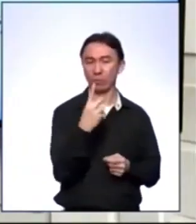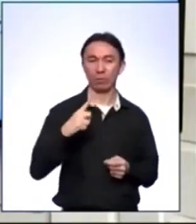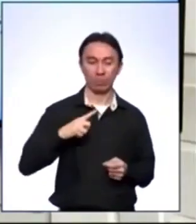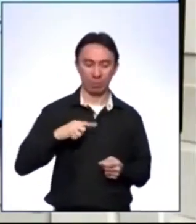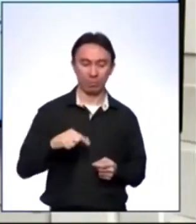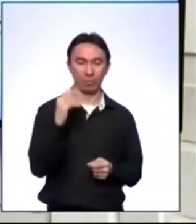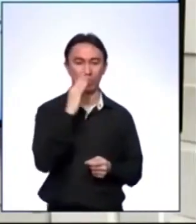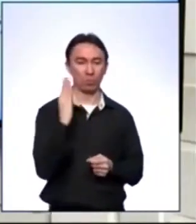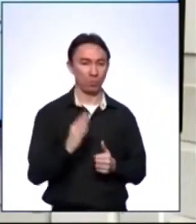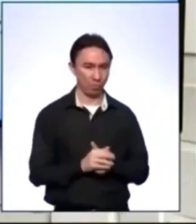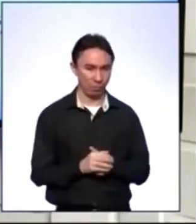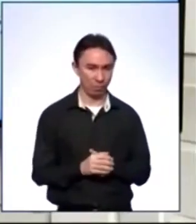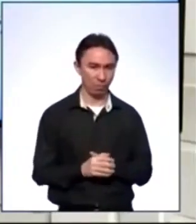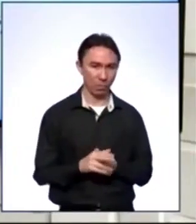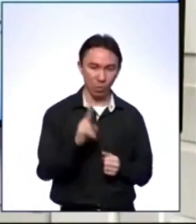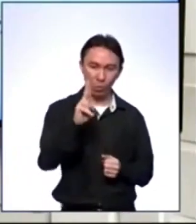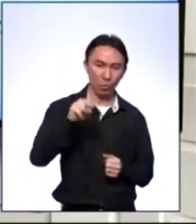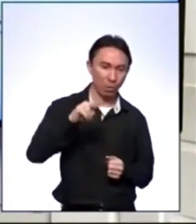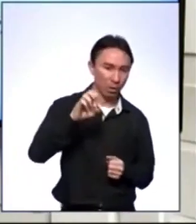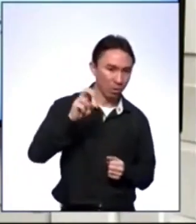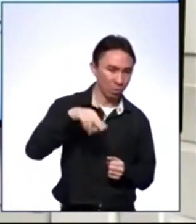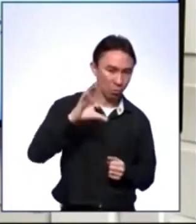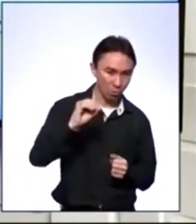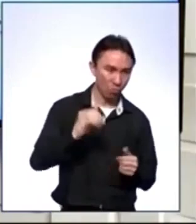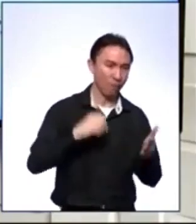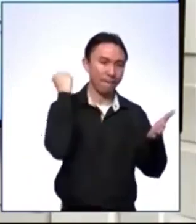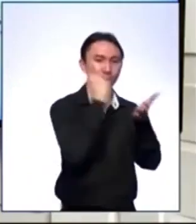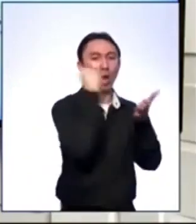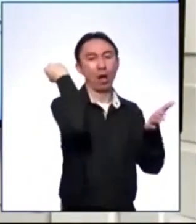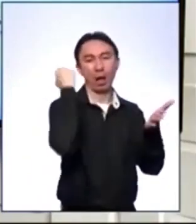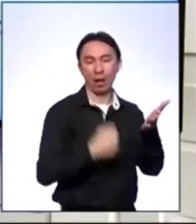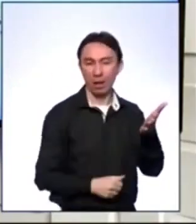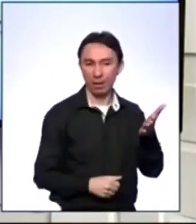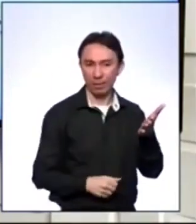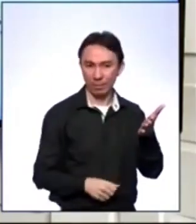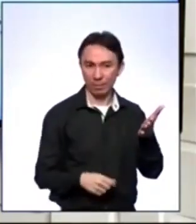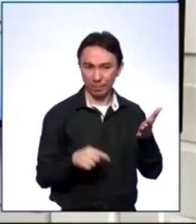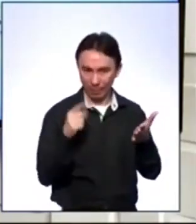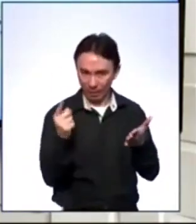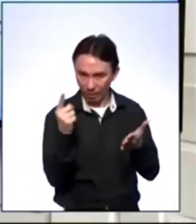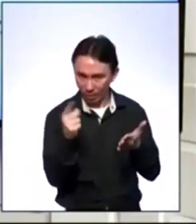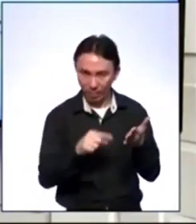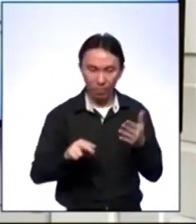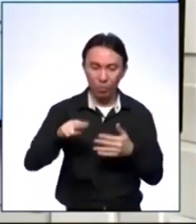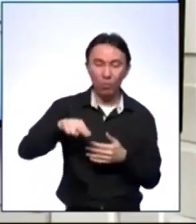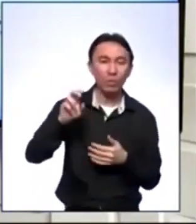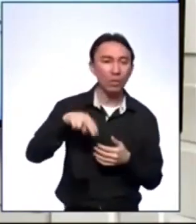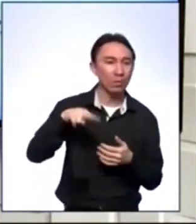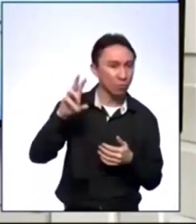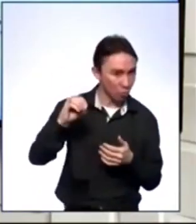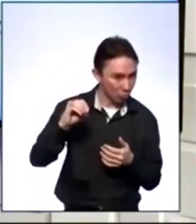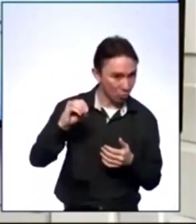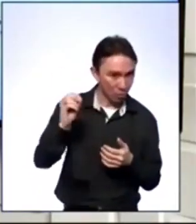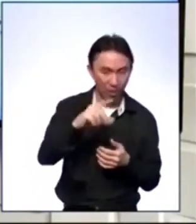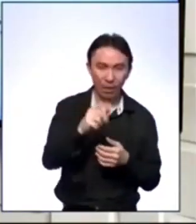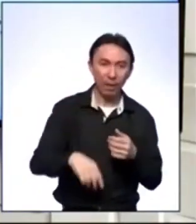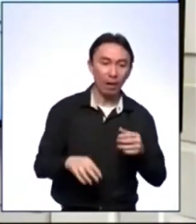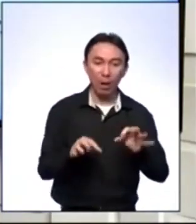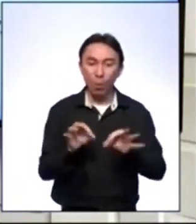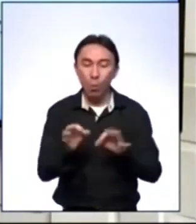Unesco, a Organização das Nações Unidas para a Ciência, Cultura e Educação.